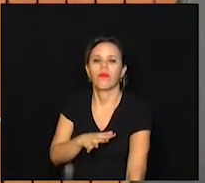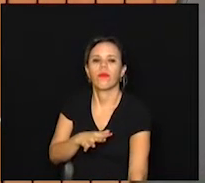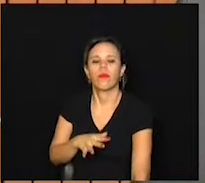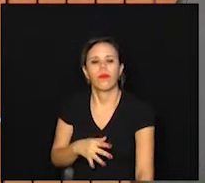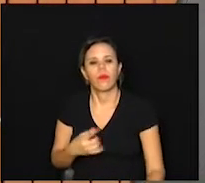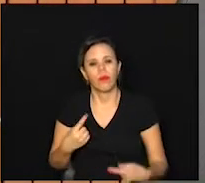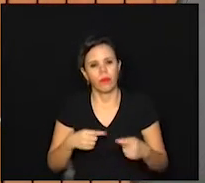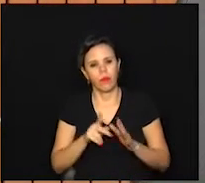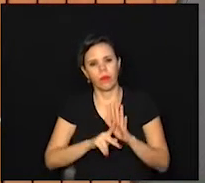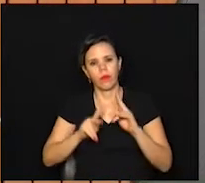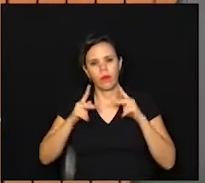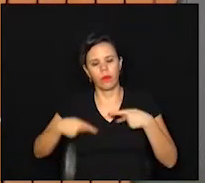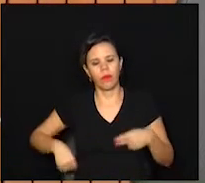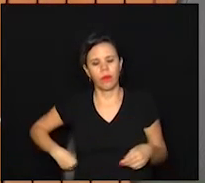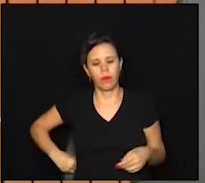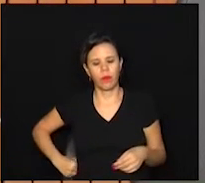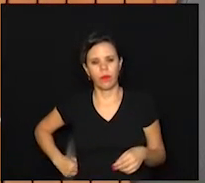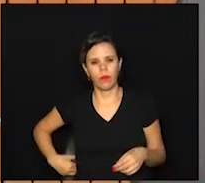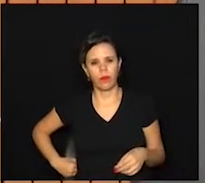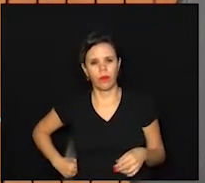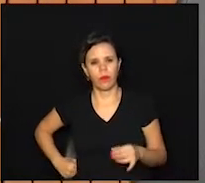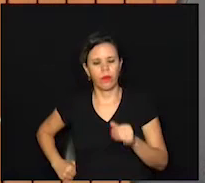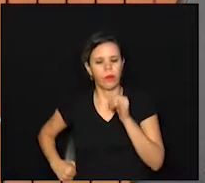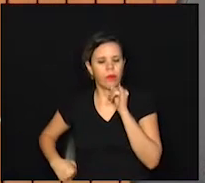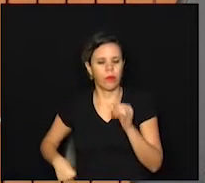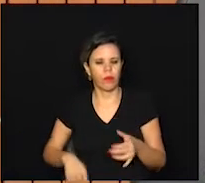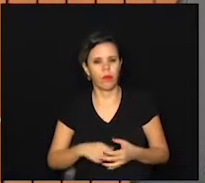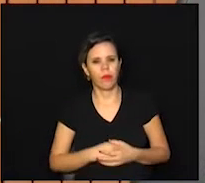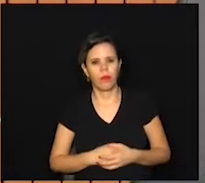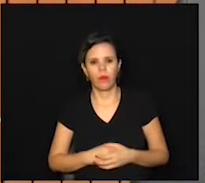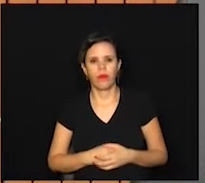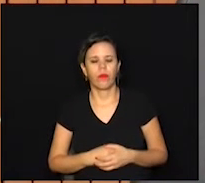direitos humanos, como, por exemplo, com a